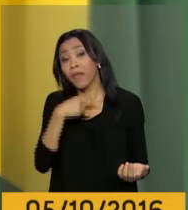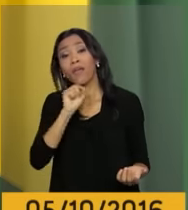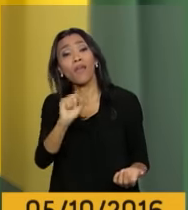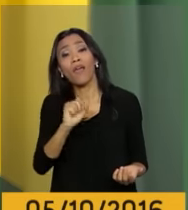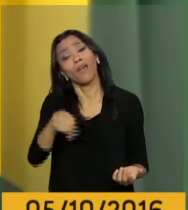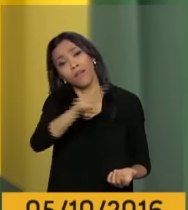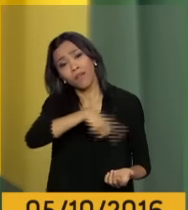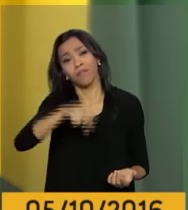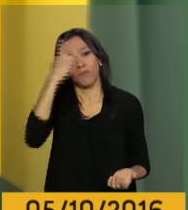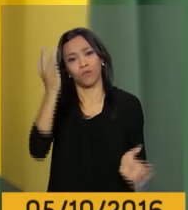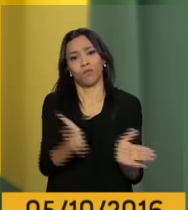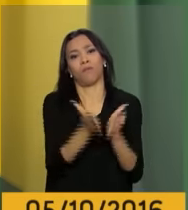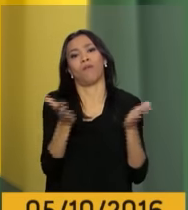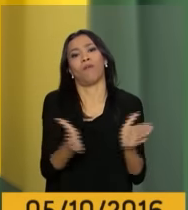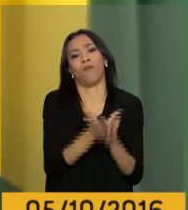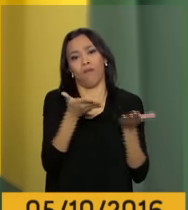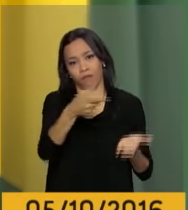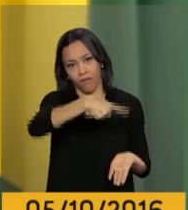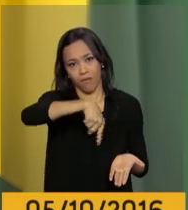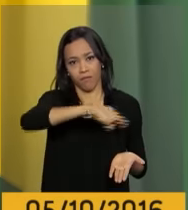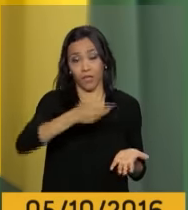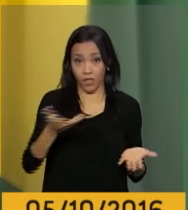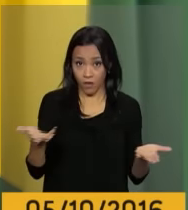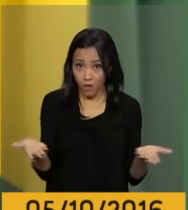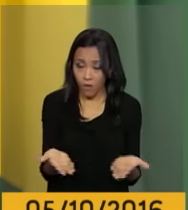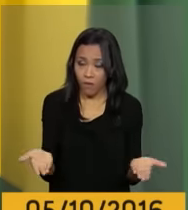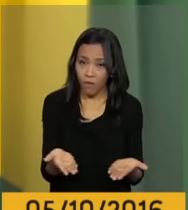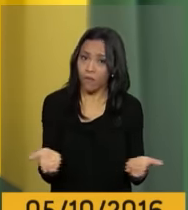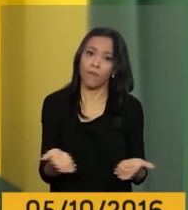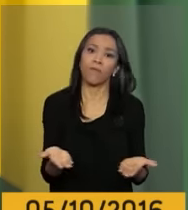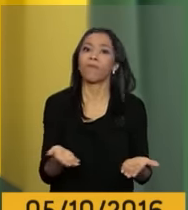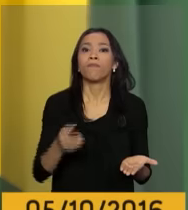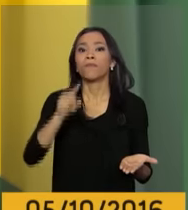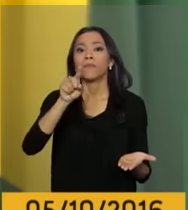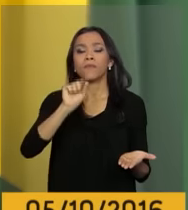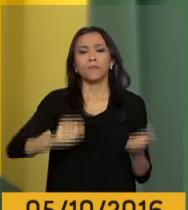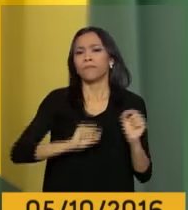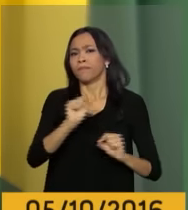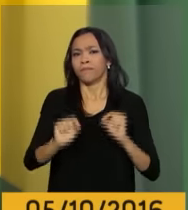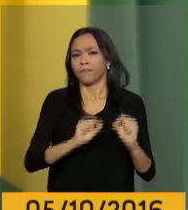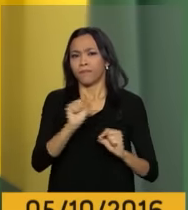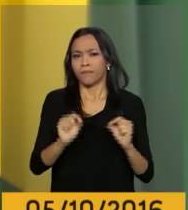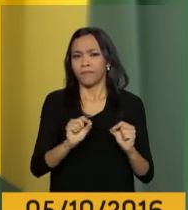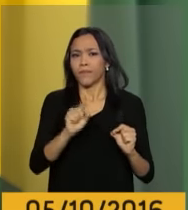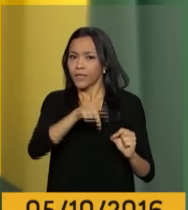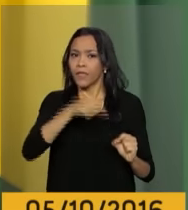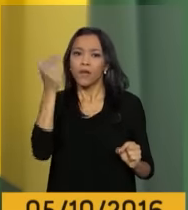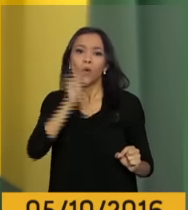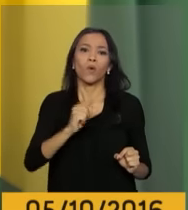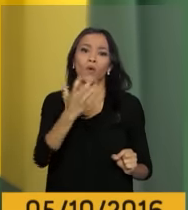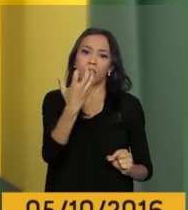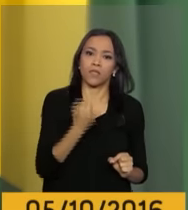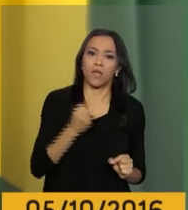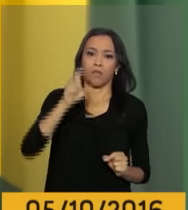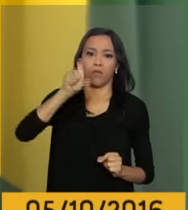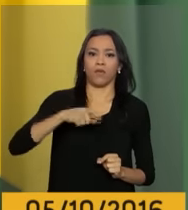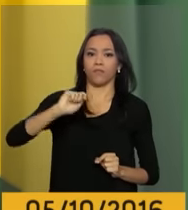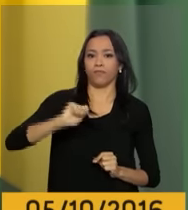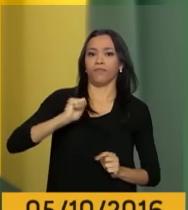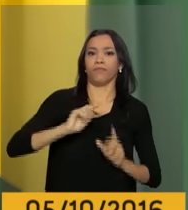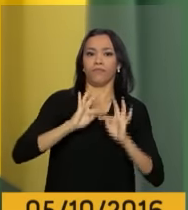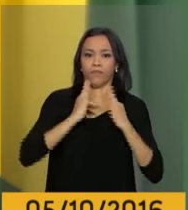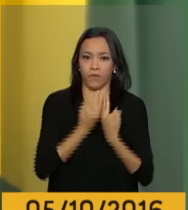extrema pobreza e que são hoje desfrutantes do Bolsa Família. Portanto,